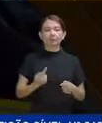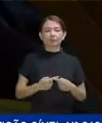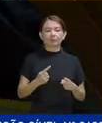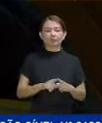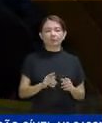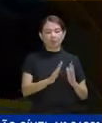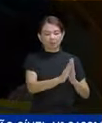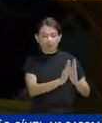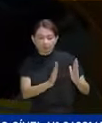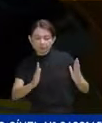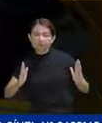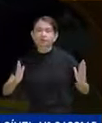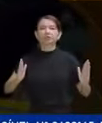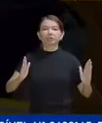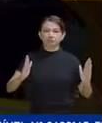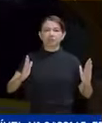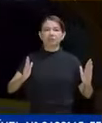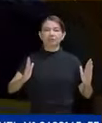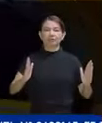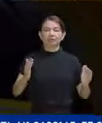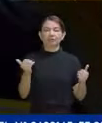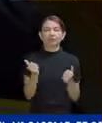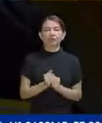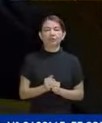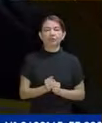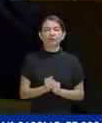extensão da decisão que beneficiou o primeiro suplente.